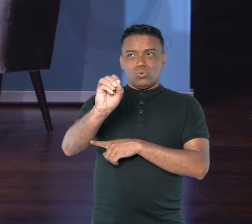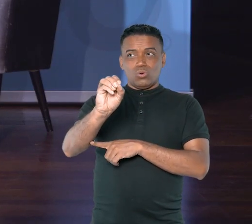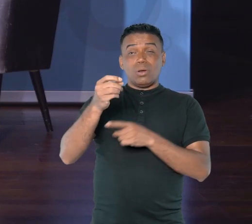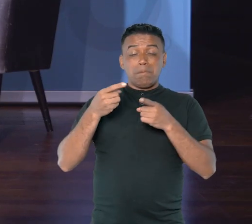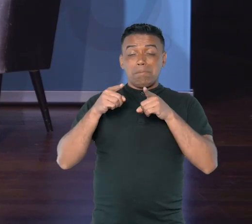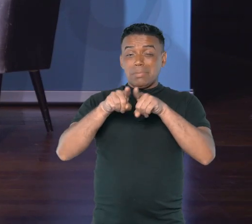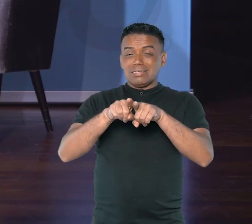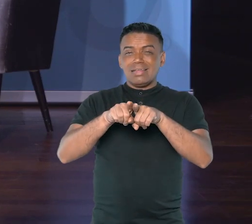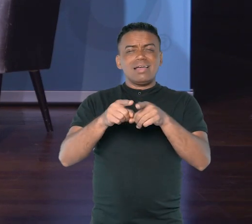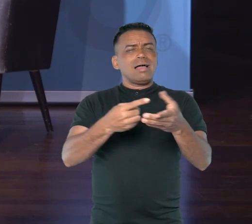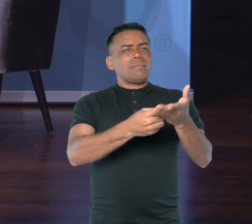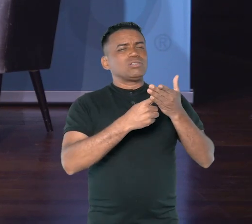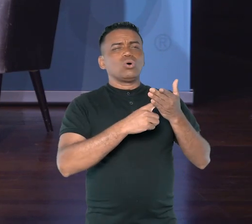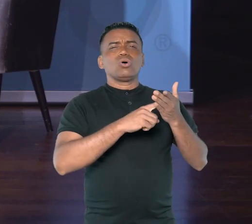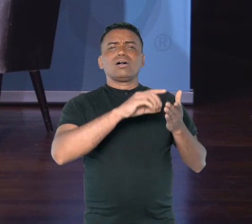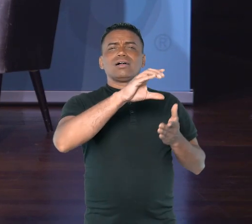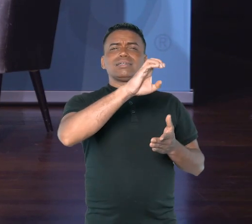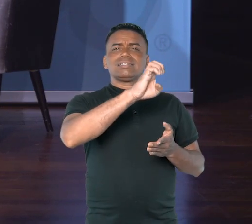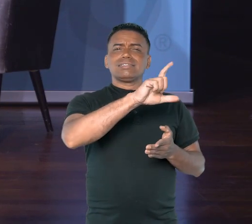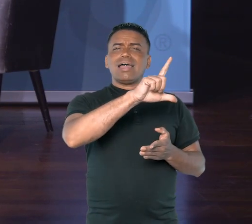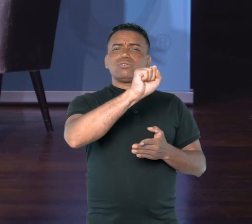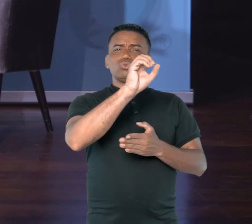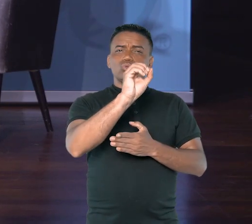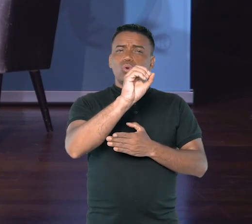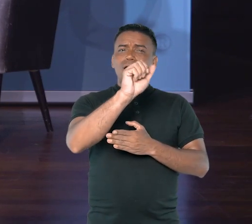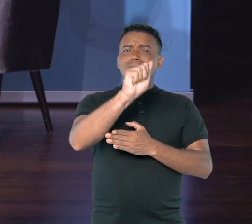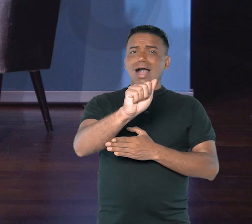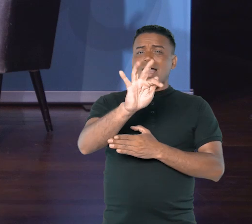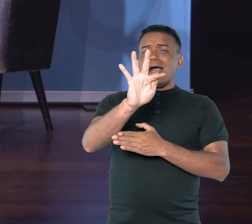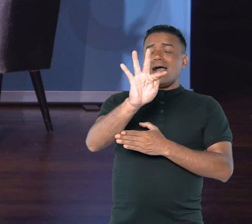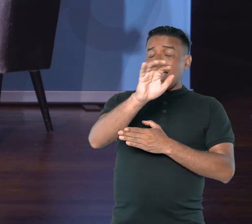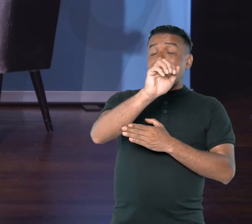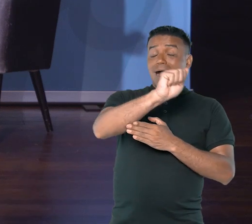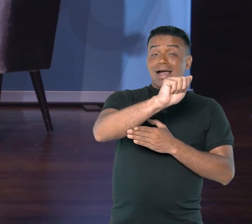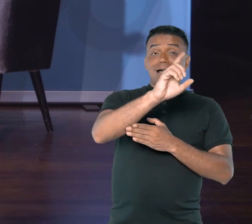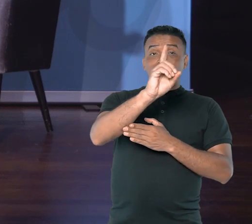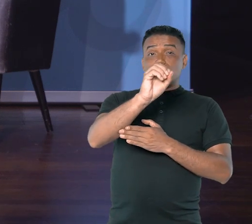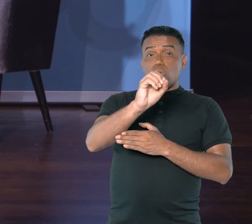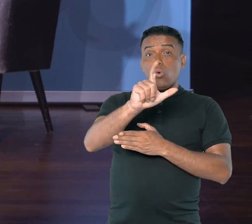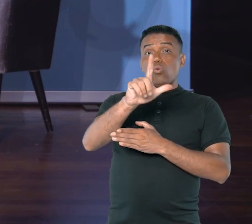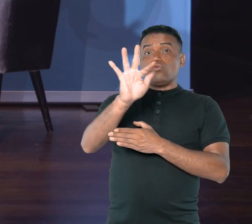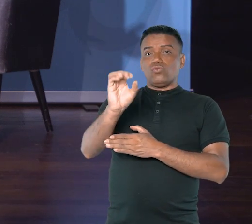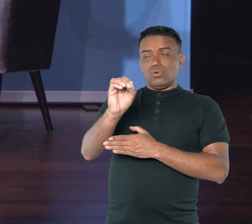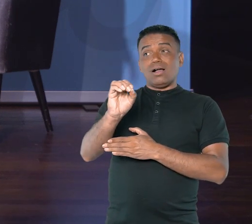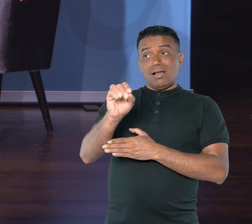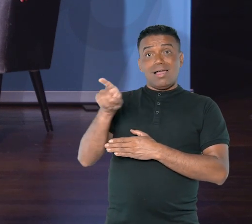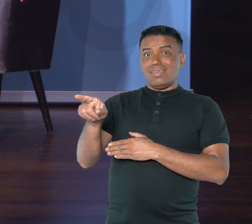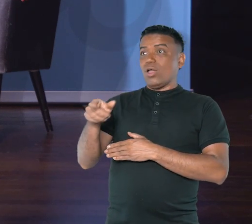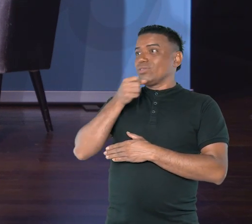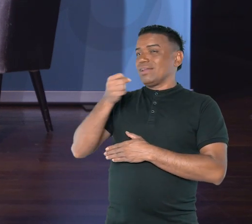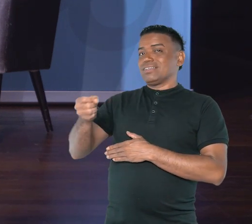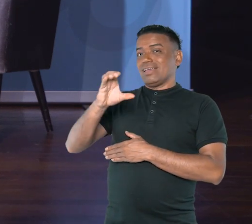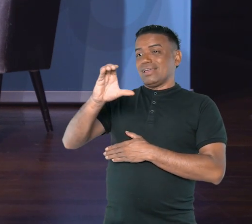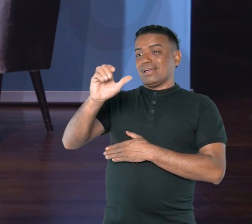parceria super... Quem me apresentou ele foi o Celso Adolfo. Ele falou assim, você tem que ouvir Carlos Nunes. Eu entrevistei o Carlos Nunes e